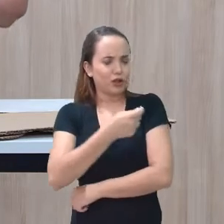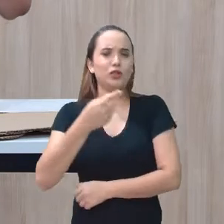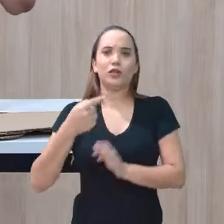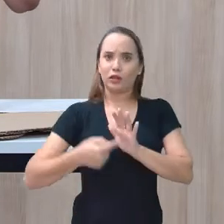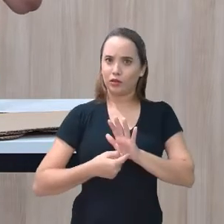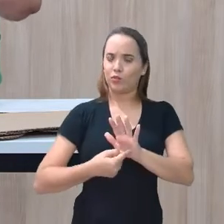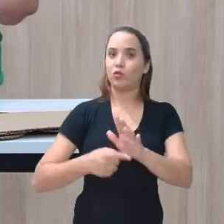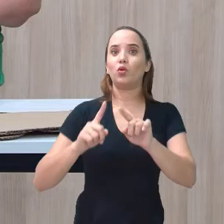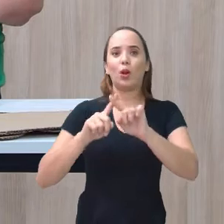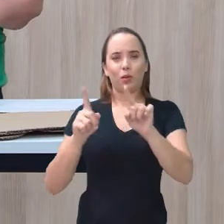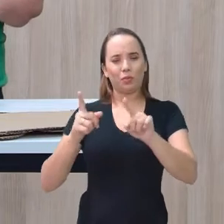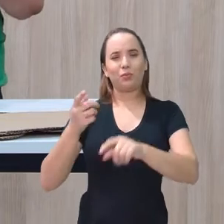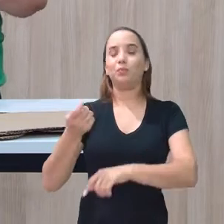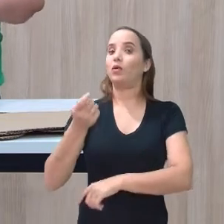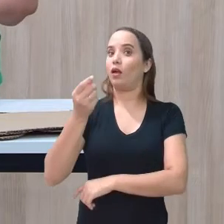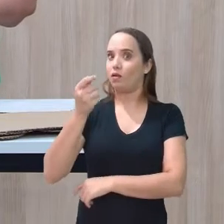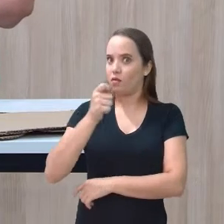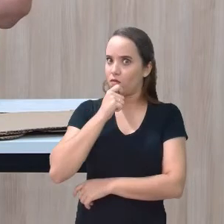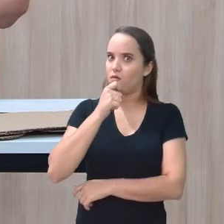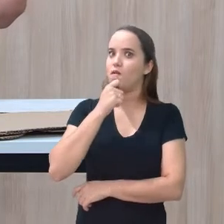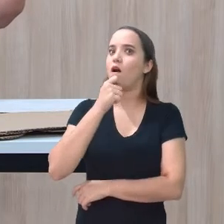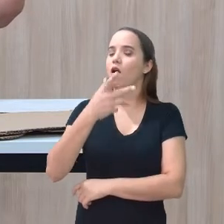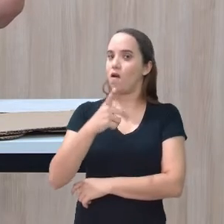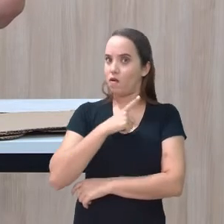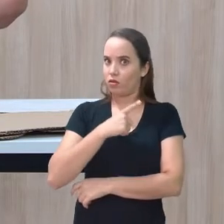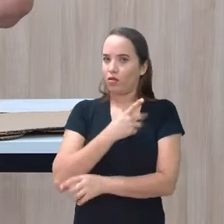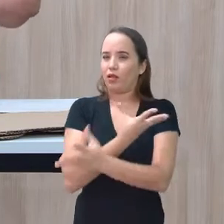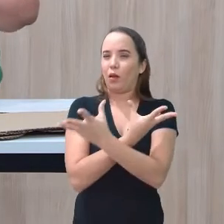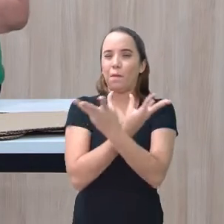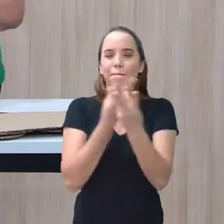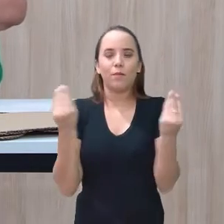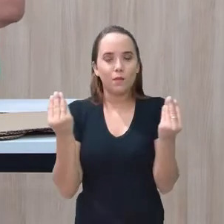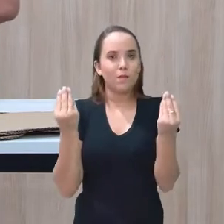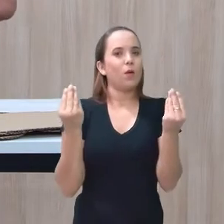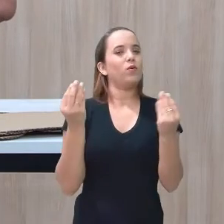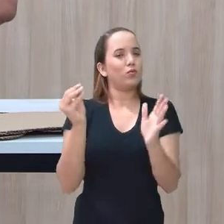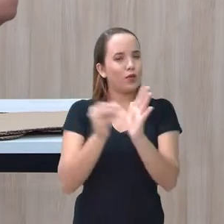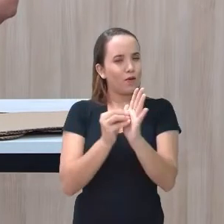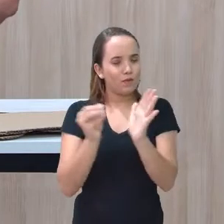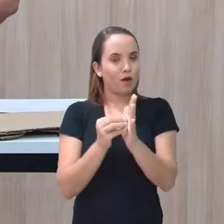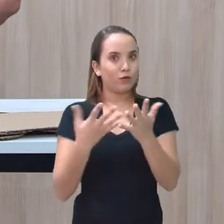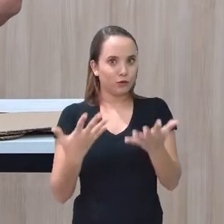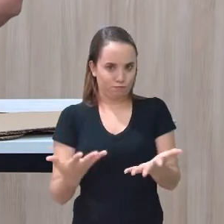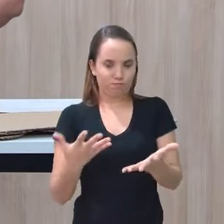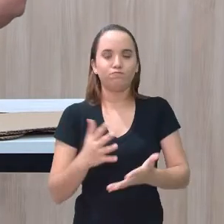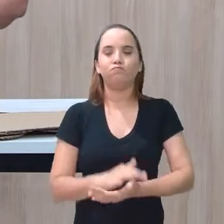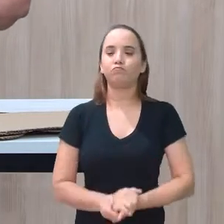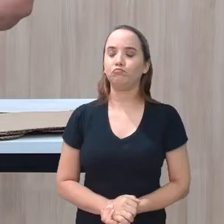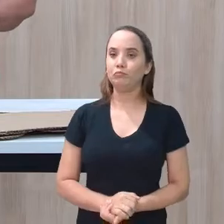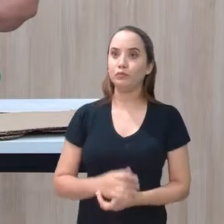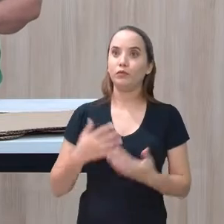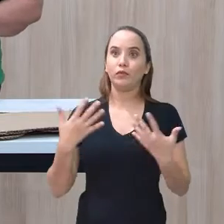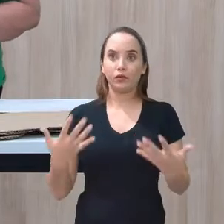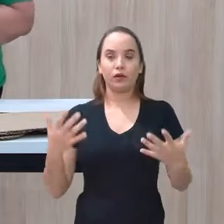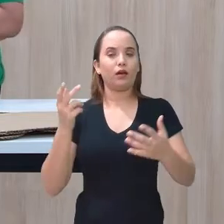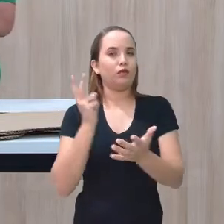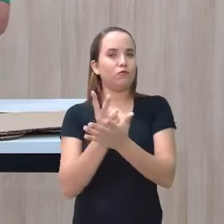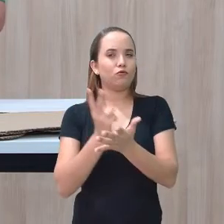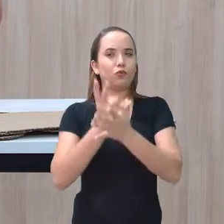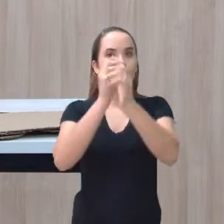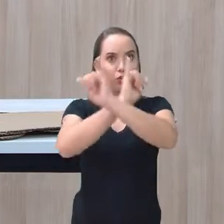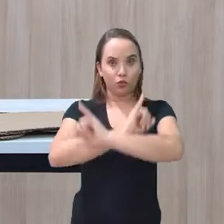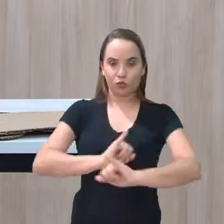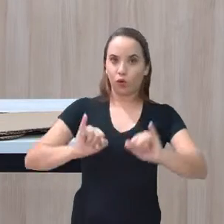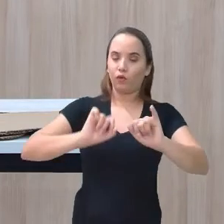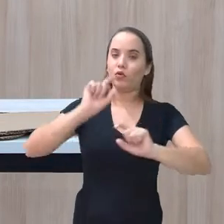significativo, mas ainda tem muita gente que precisa se vacinar. E ainda, continuando com os nossos avisos, né, nós vamos